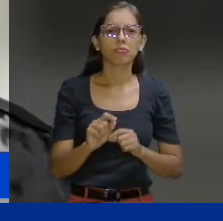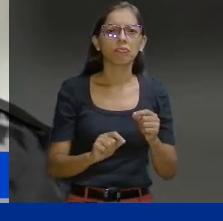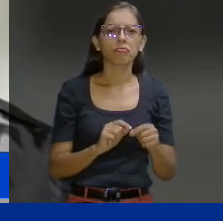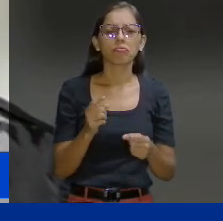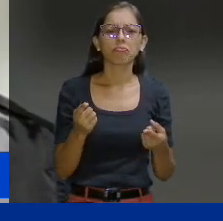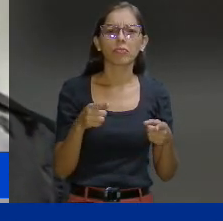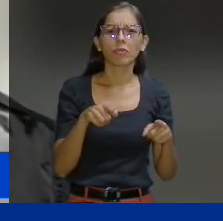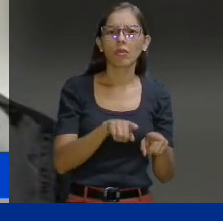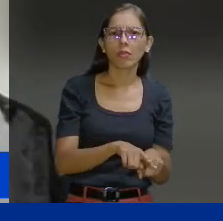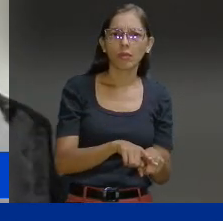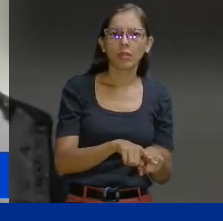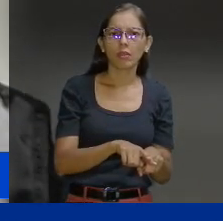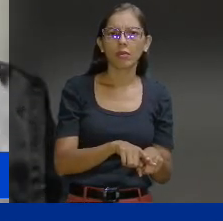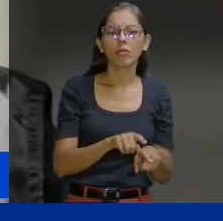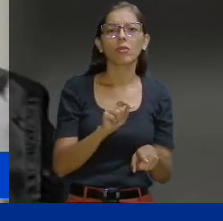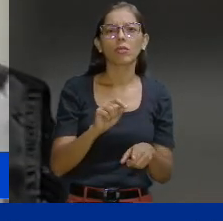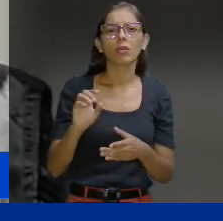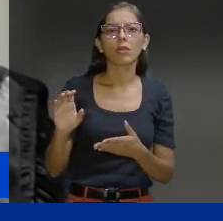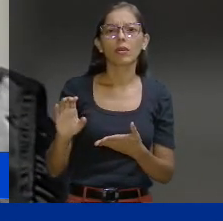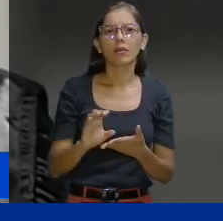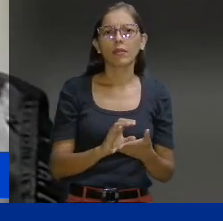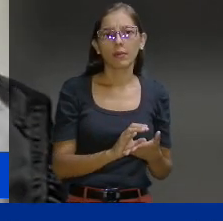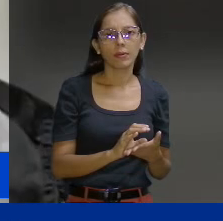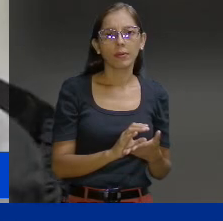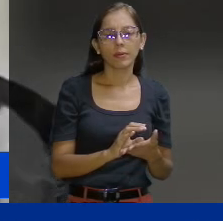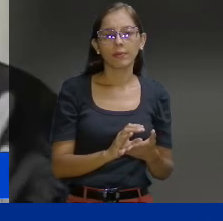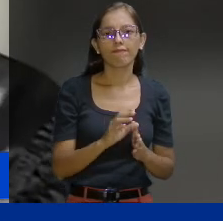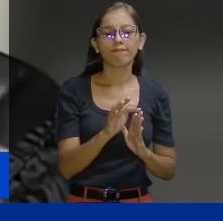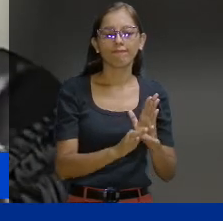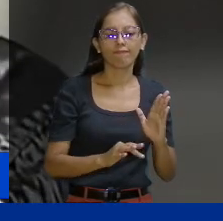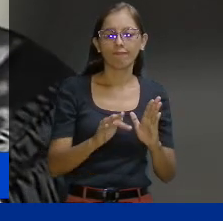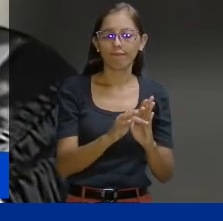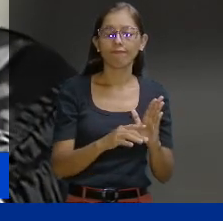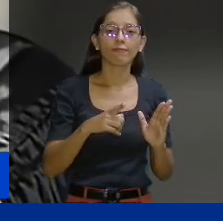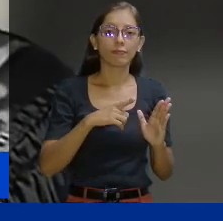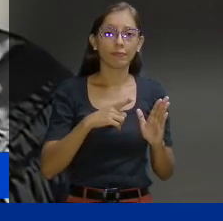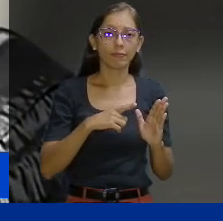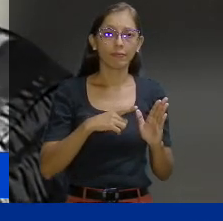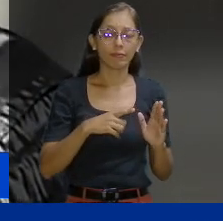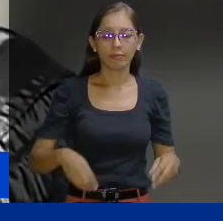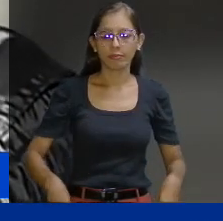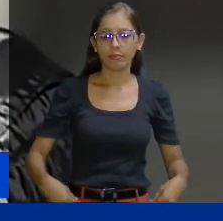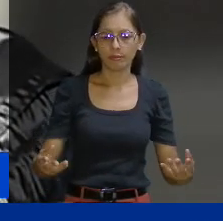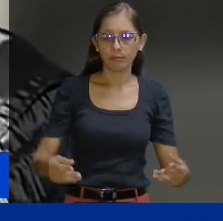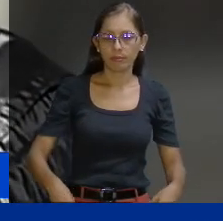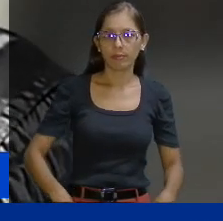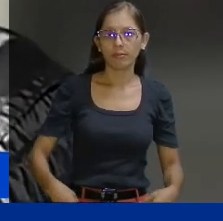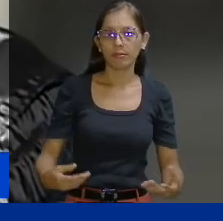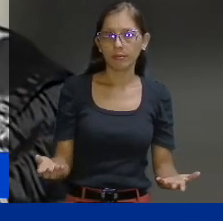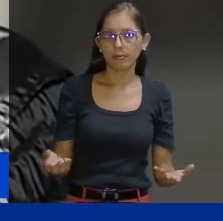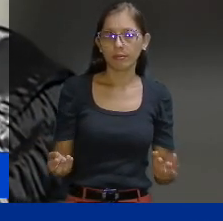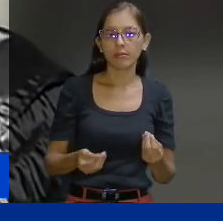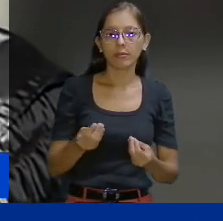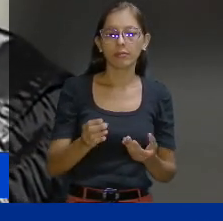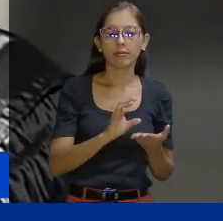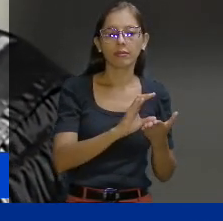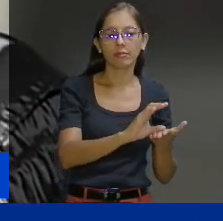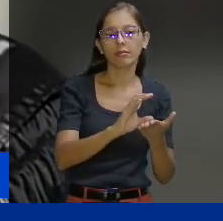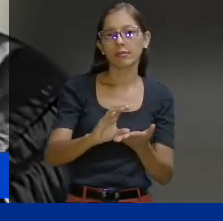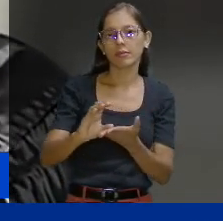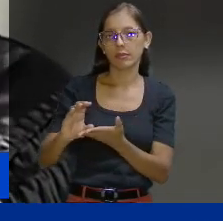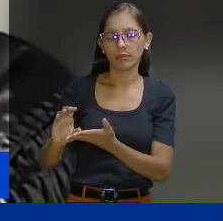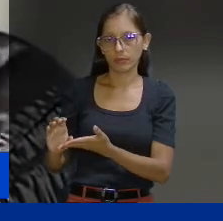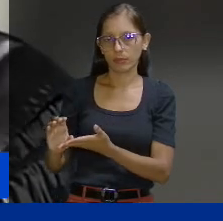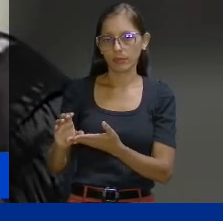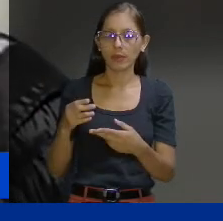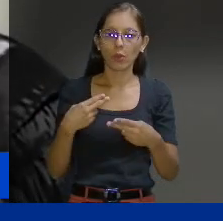o uso de verba federal, o candidato a usar o fundo especial de campanha e o fundo partidário, ele é um gestor